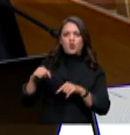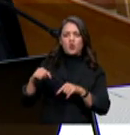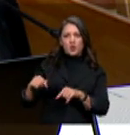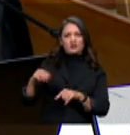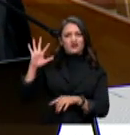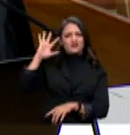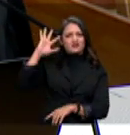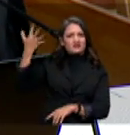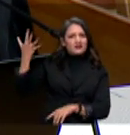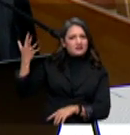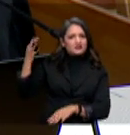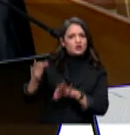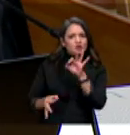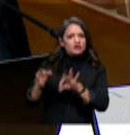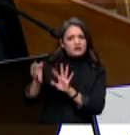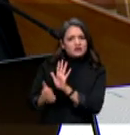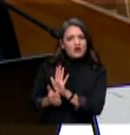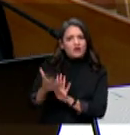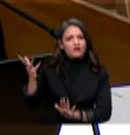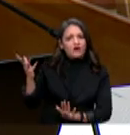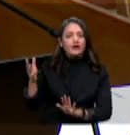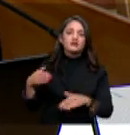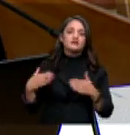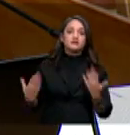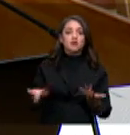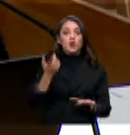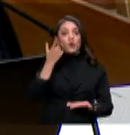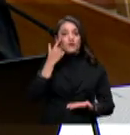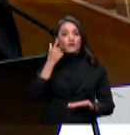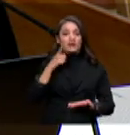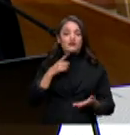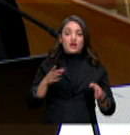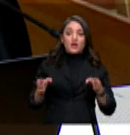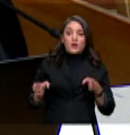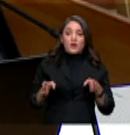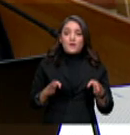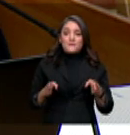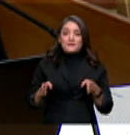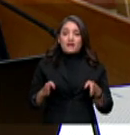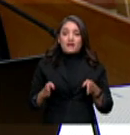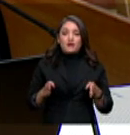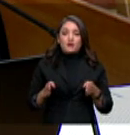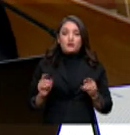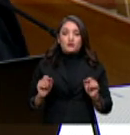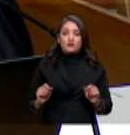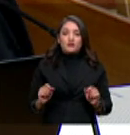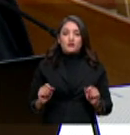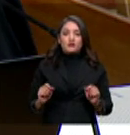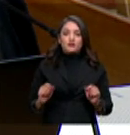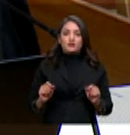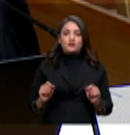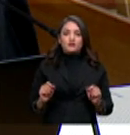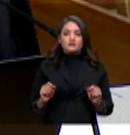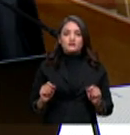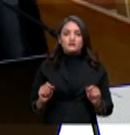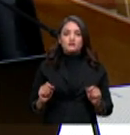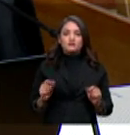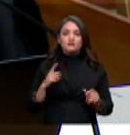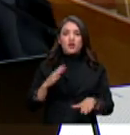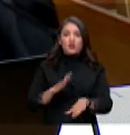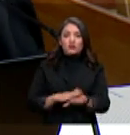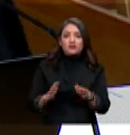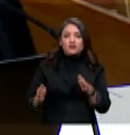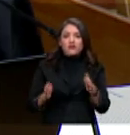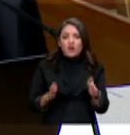judiciais, em que pese ser um período, como bem ressaltado pelo eminente ministro relator, um período fixo, vamos dizer assim,